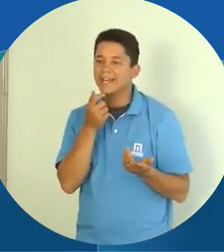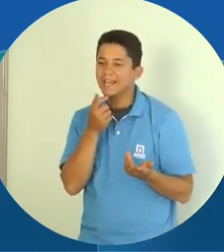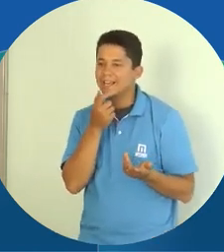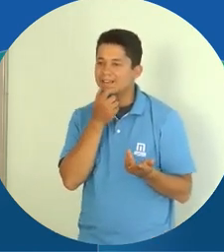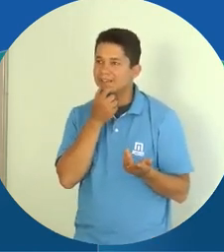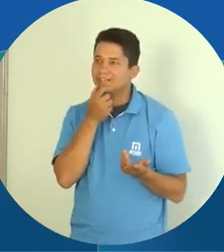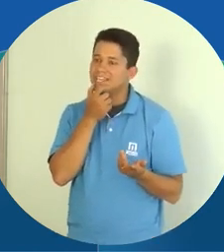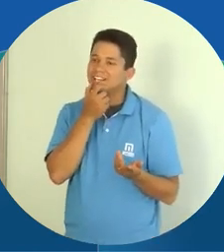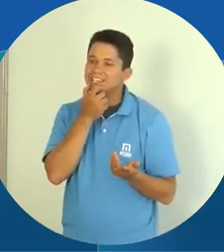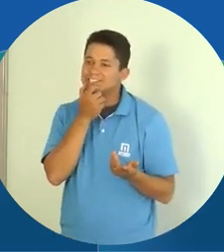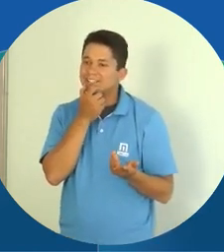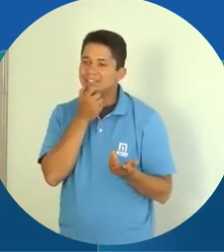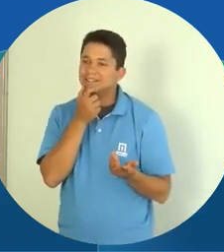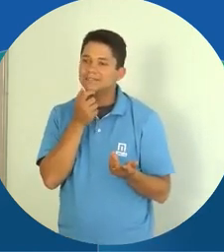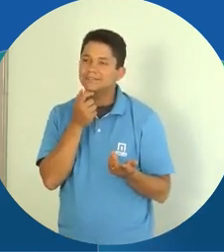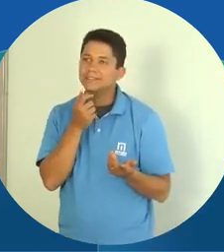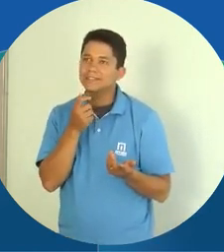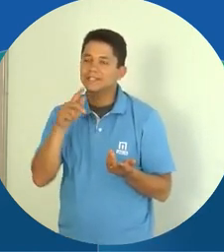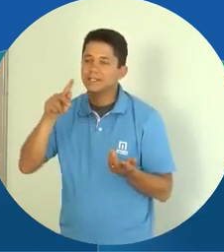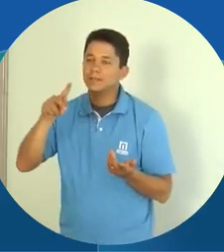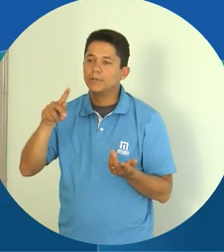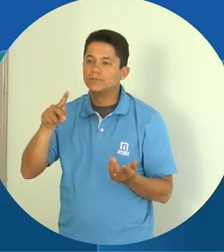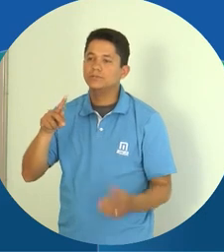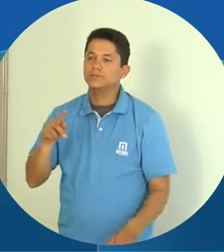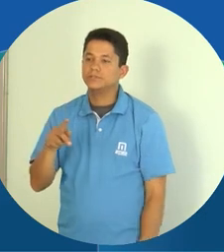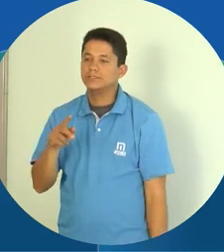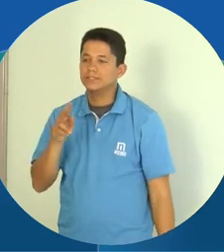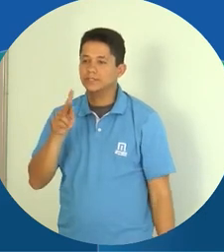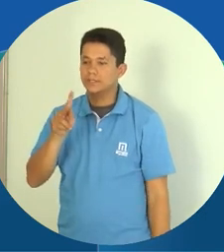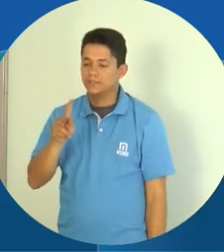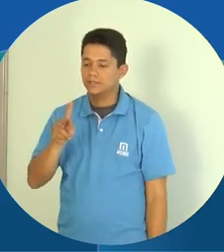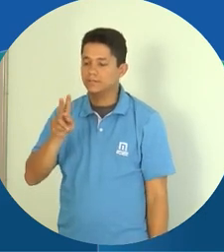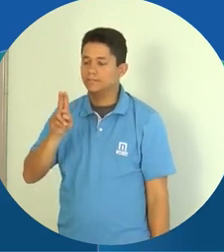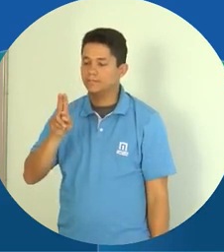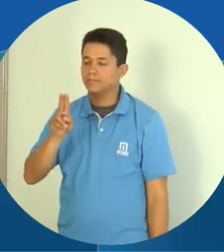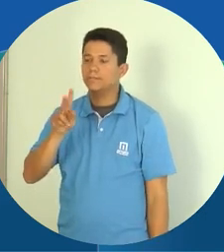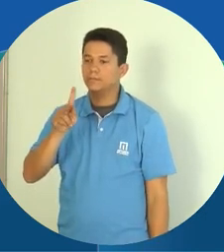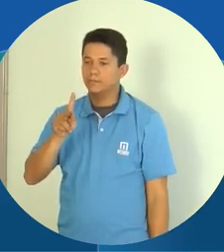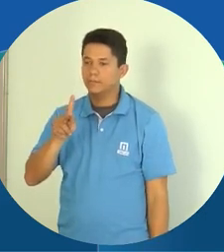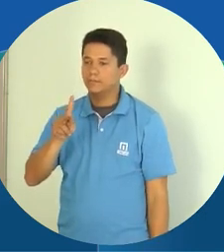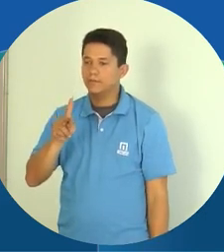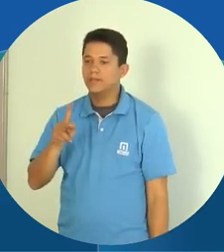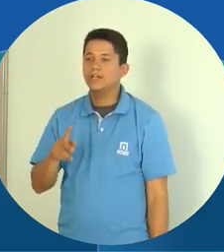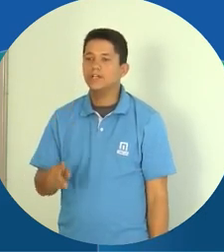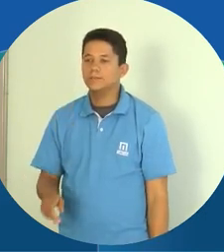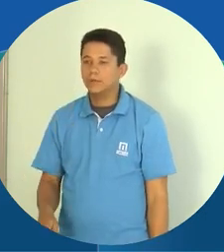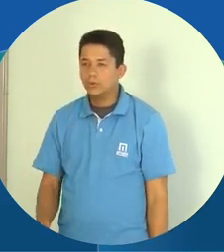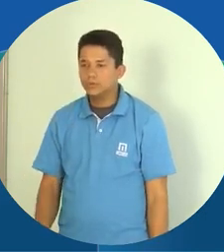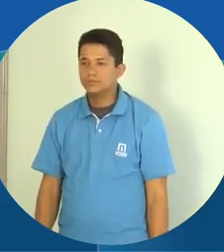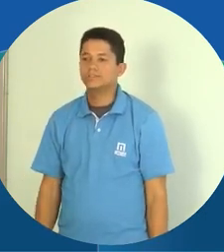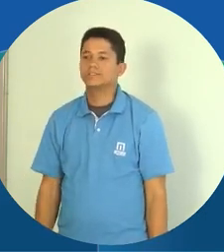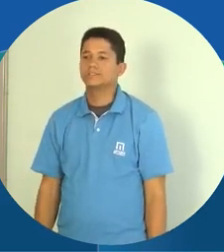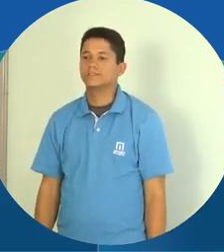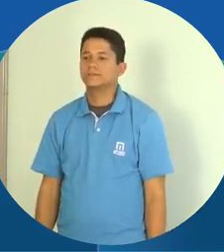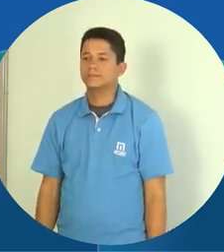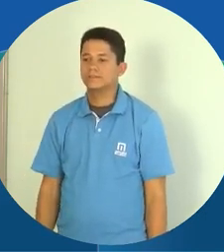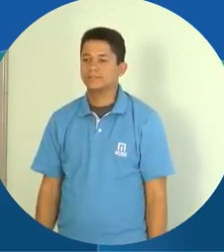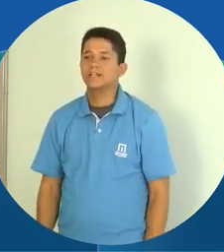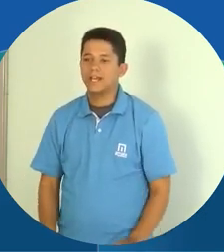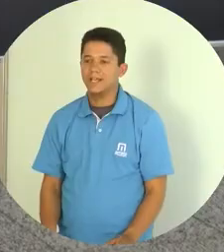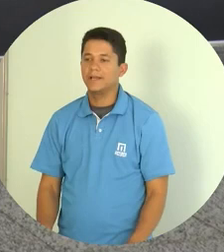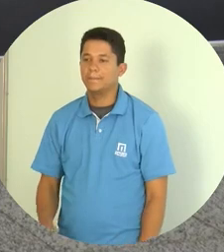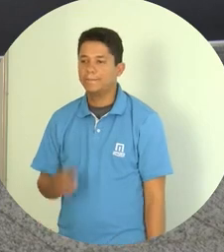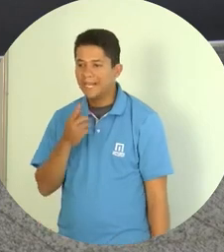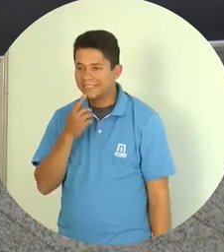estaca para esforços alternados e cíclicos, né? Isso ocorre muito sejam hoje, por exemplo, torres eólicas, que a gente